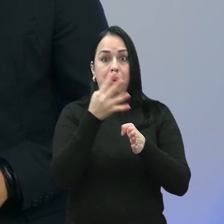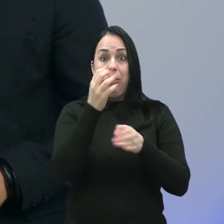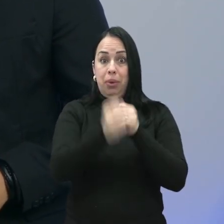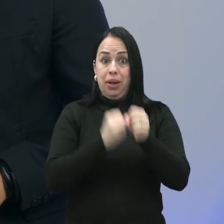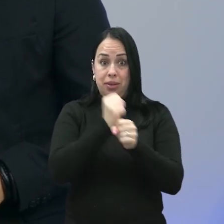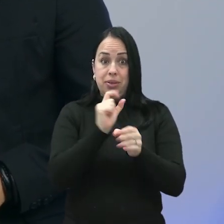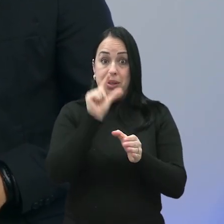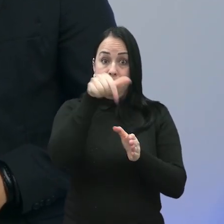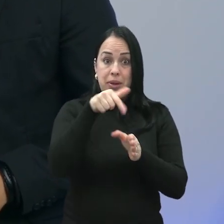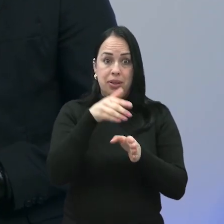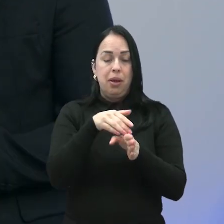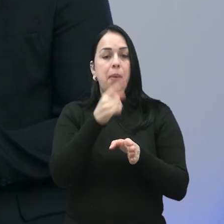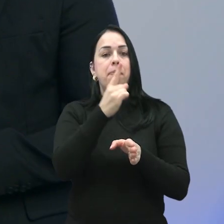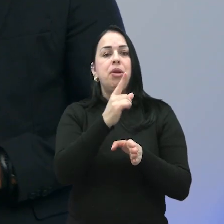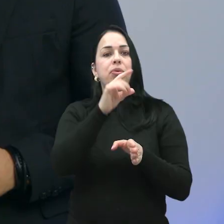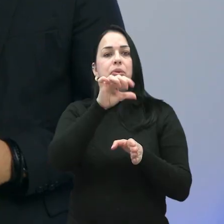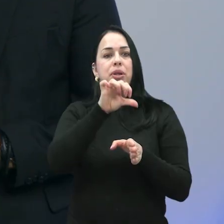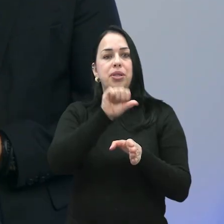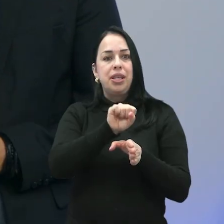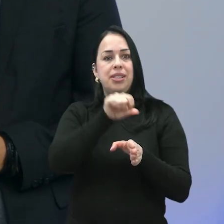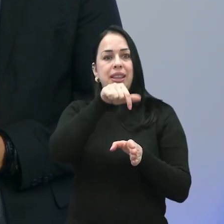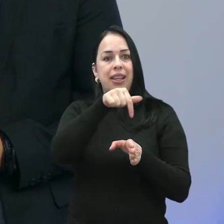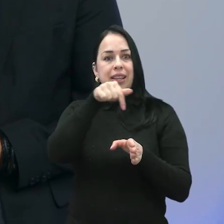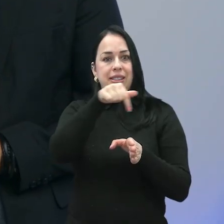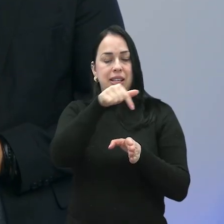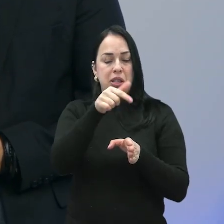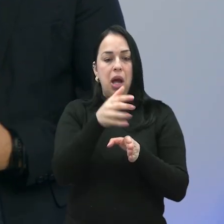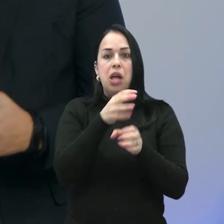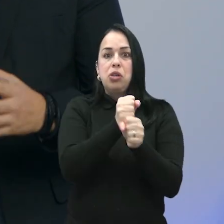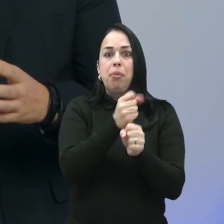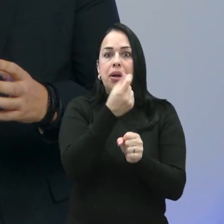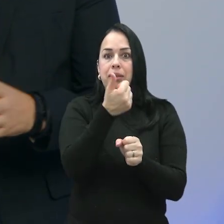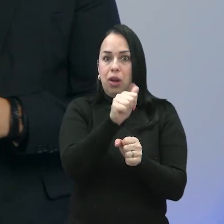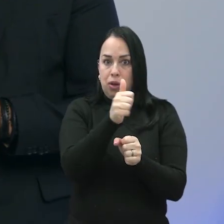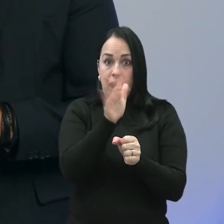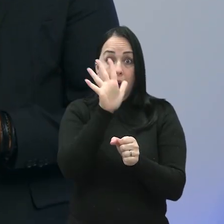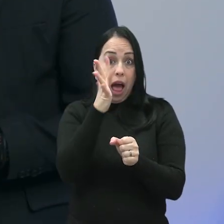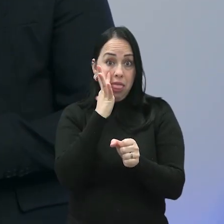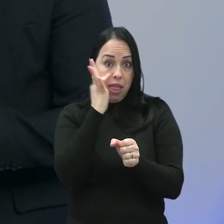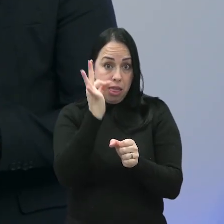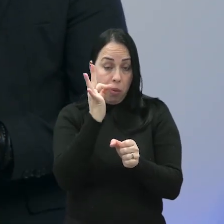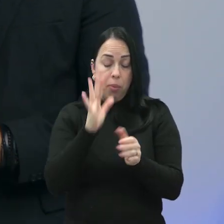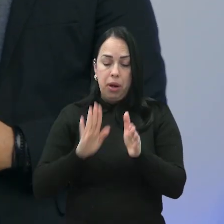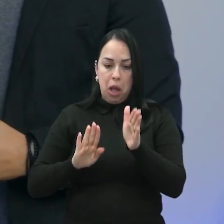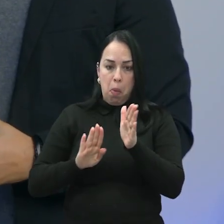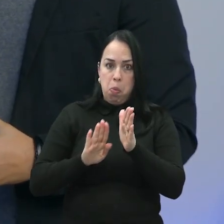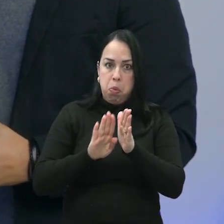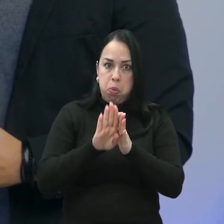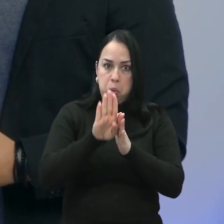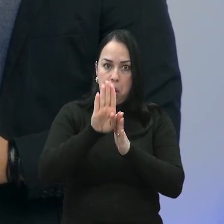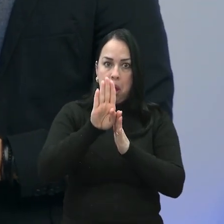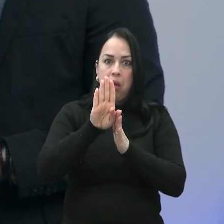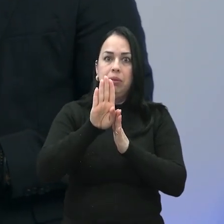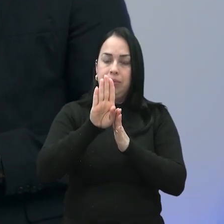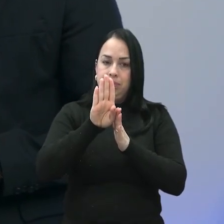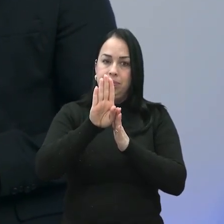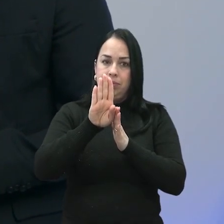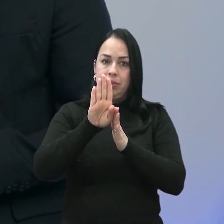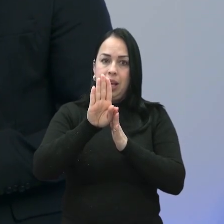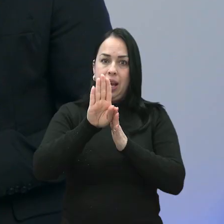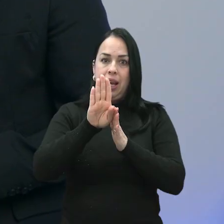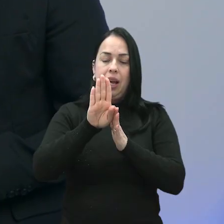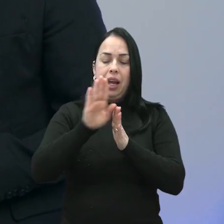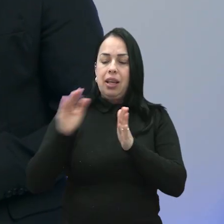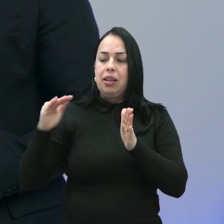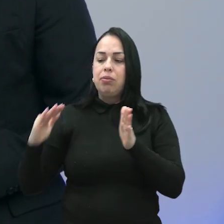depois, em 1877, chegamos a 11 vereadores. Atenção para essa curva de mudança, né? A gente vê que ela